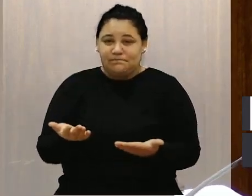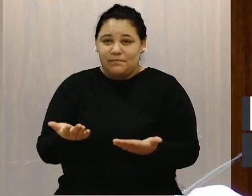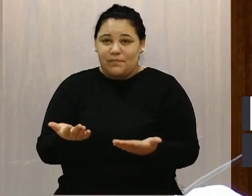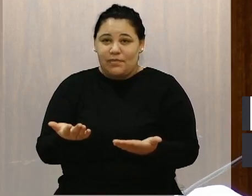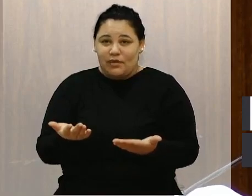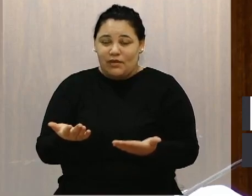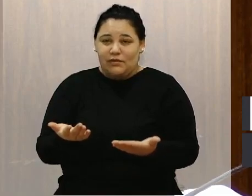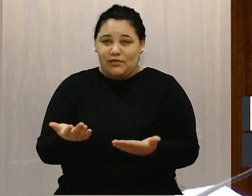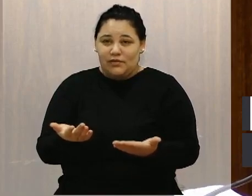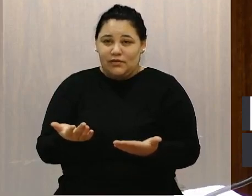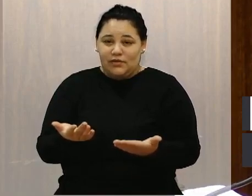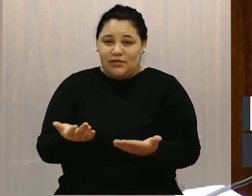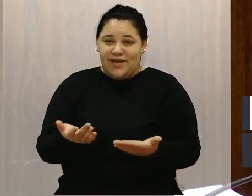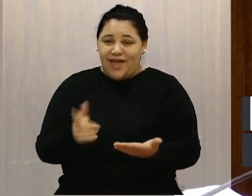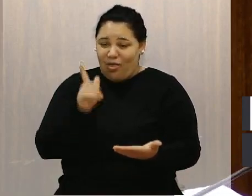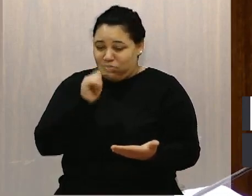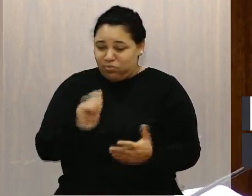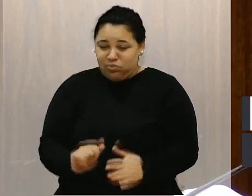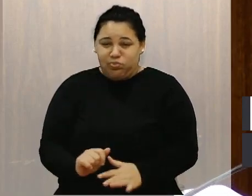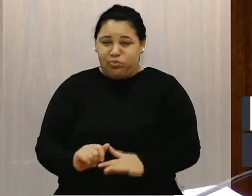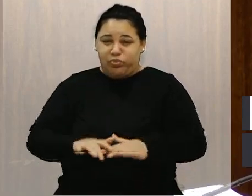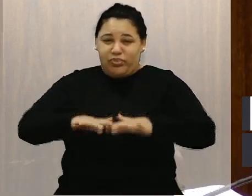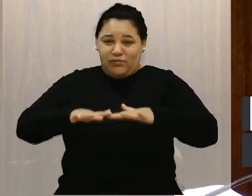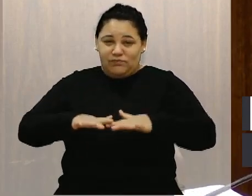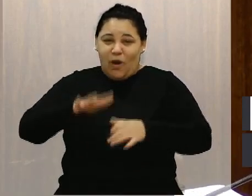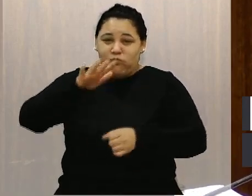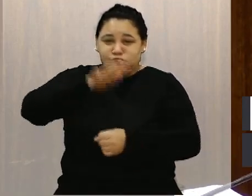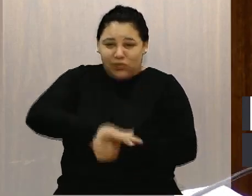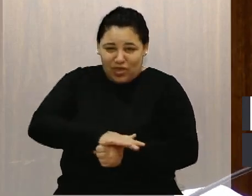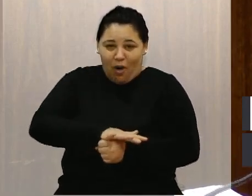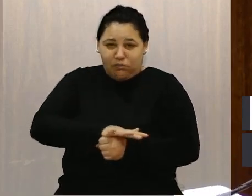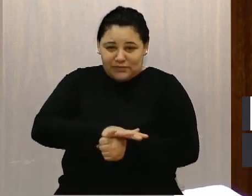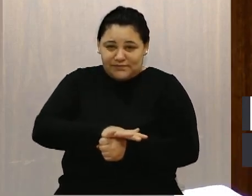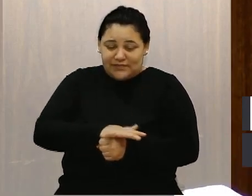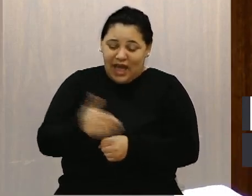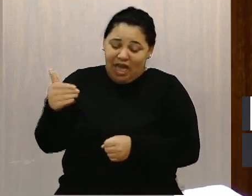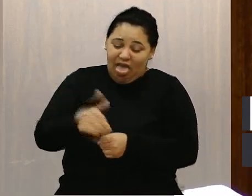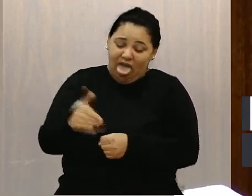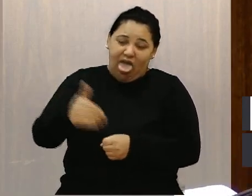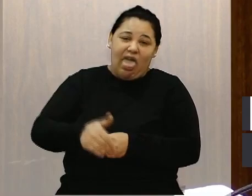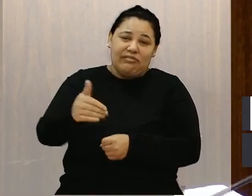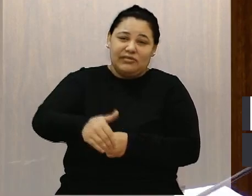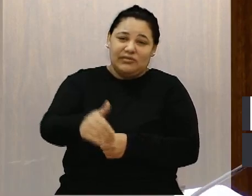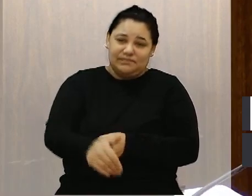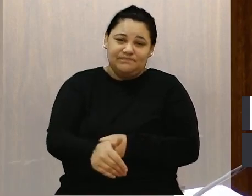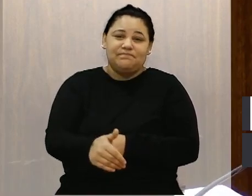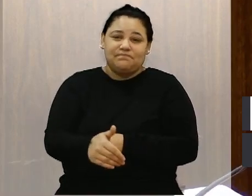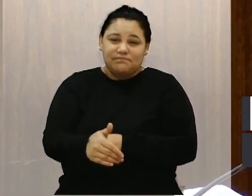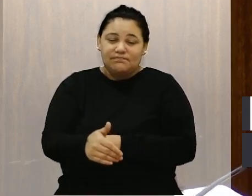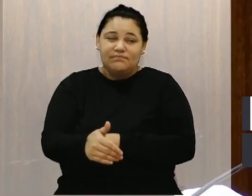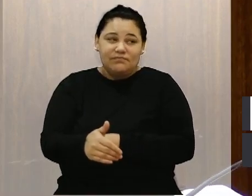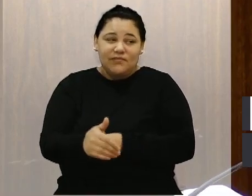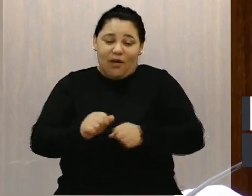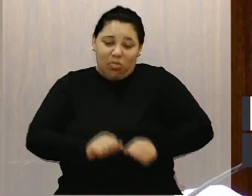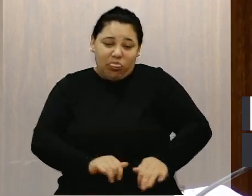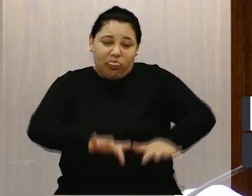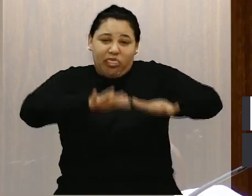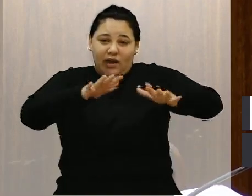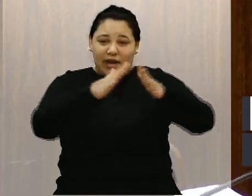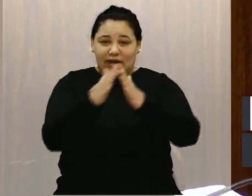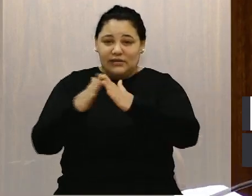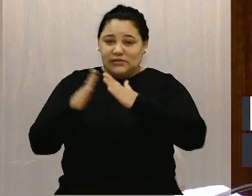Sanga, ela encheu muito. E ela enchendo, entrou para dentro das casas. Então,